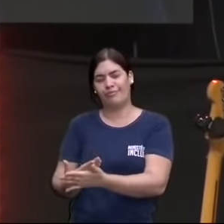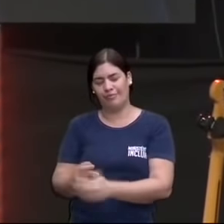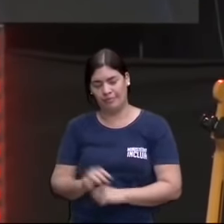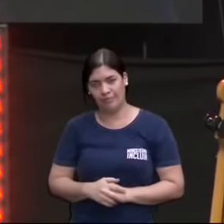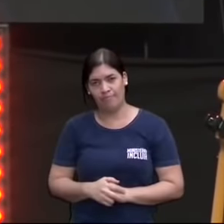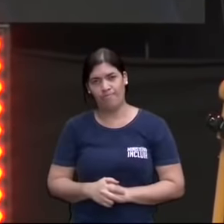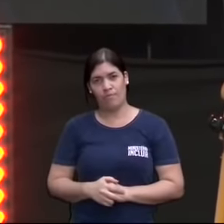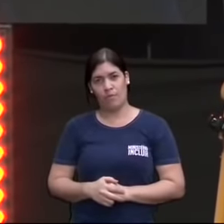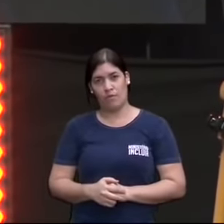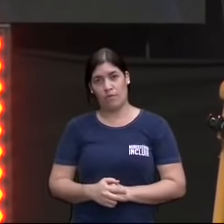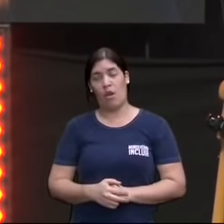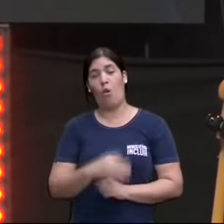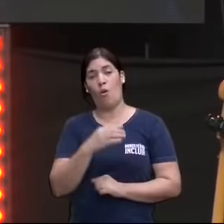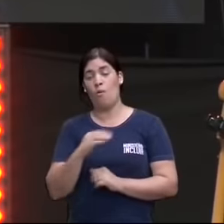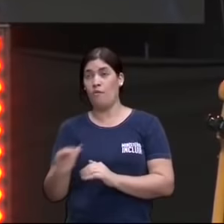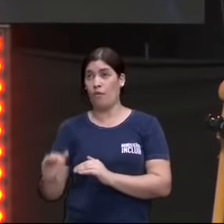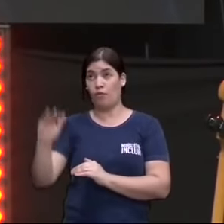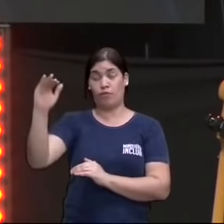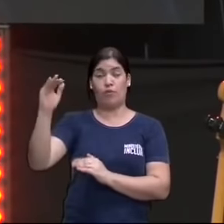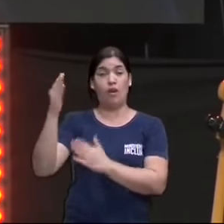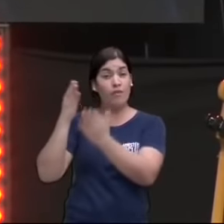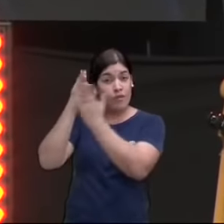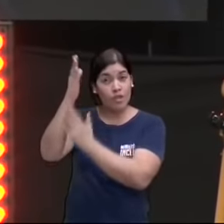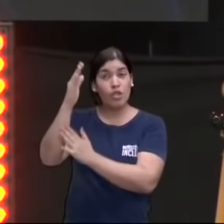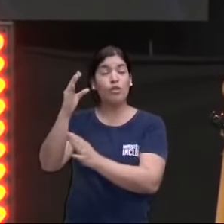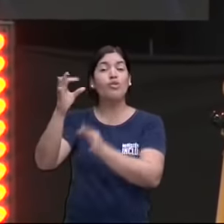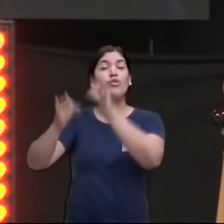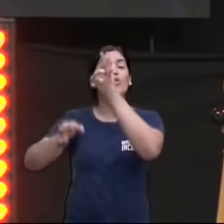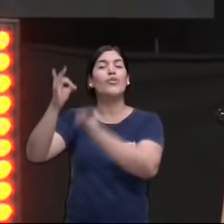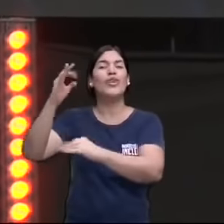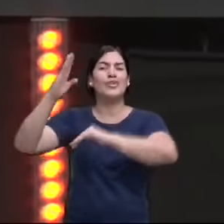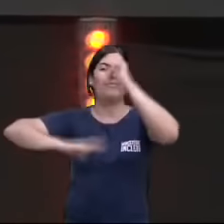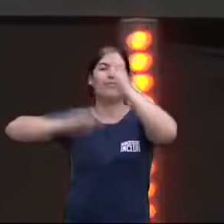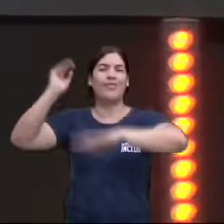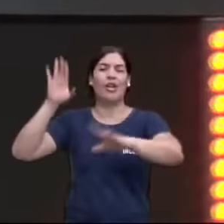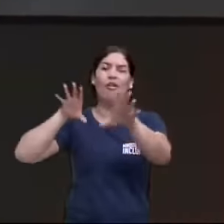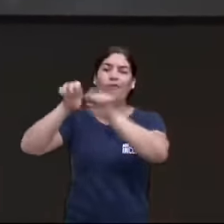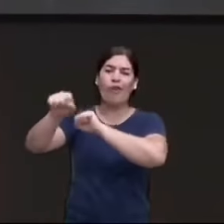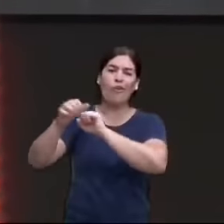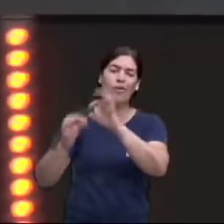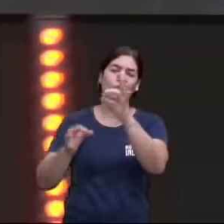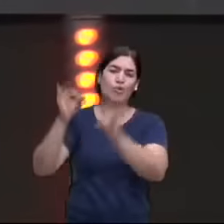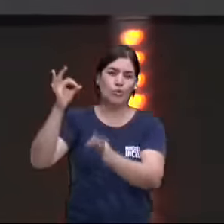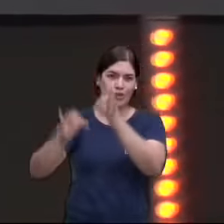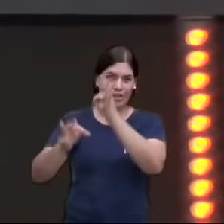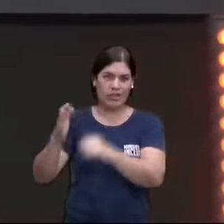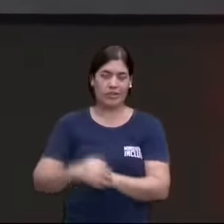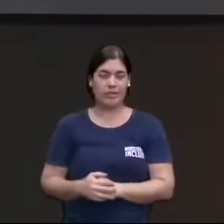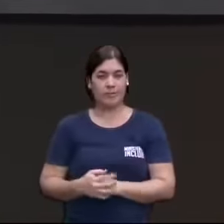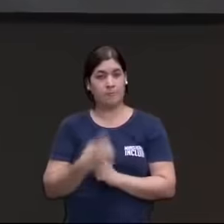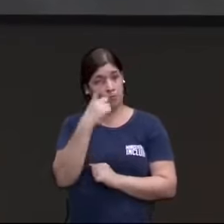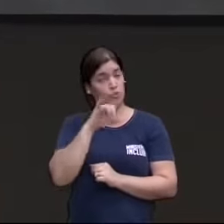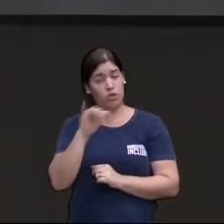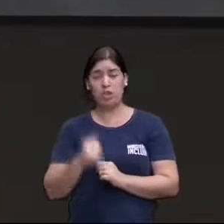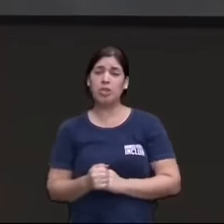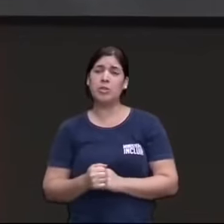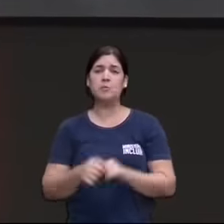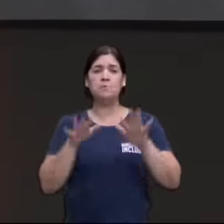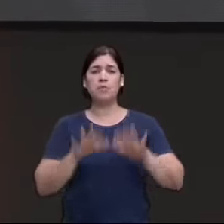Aquele que prosseguiu se tornou juiz. Um belo dia, ele estava lá